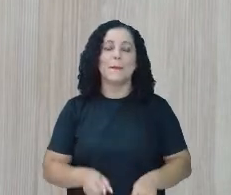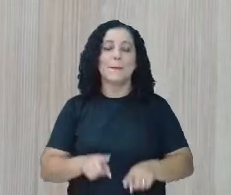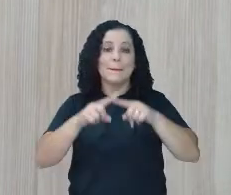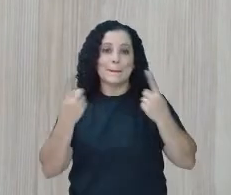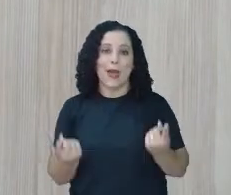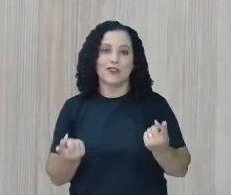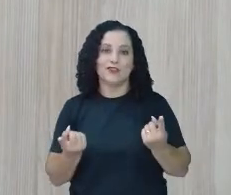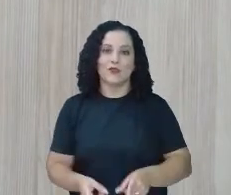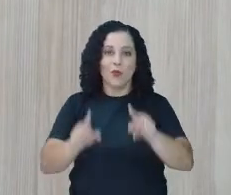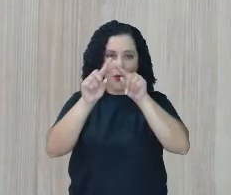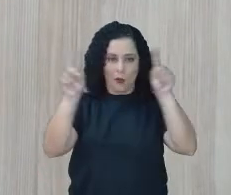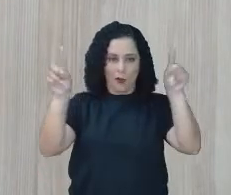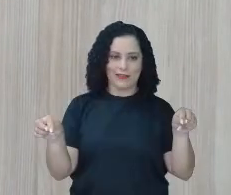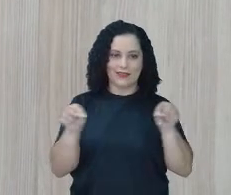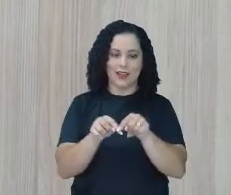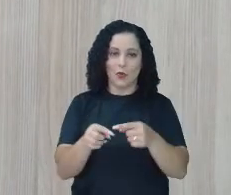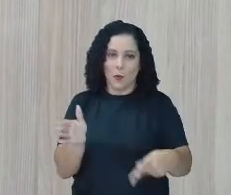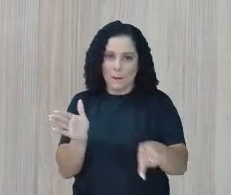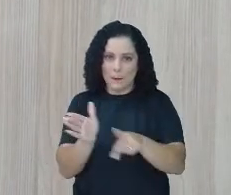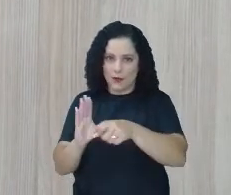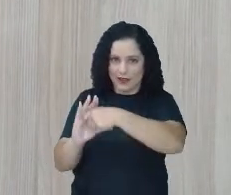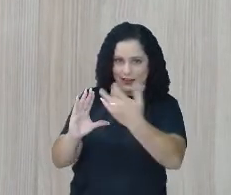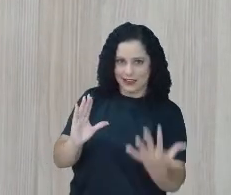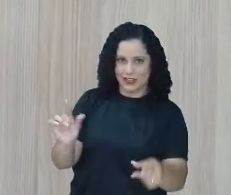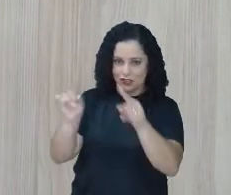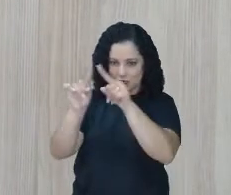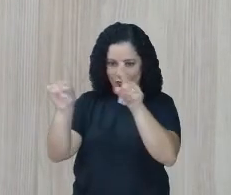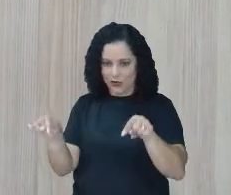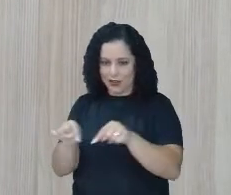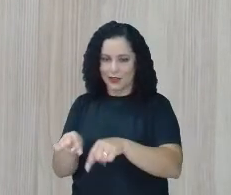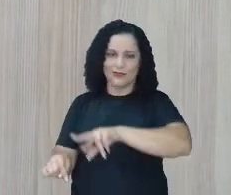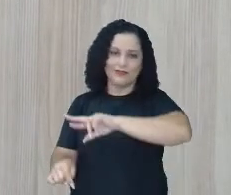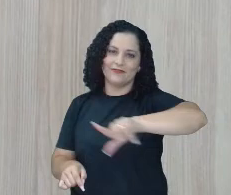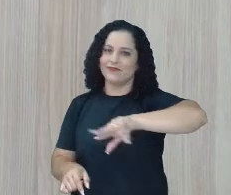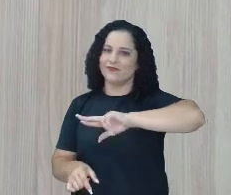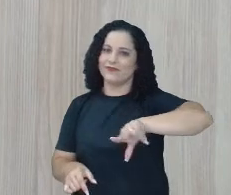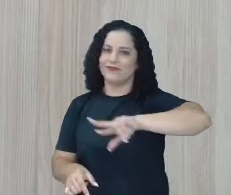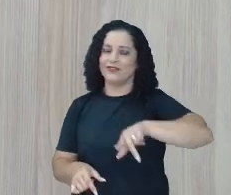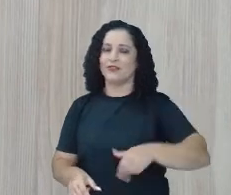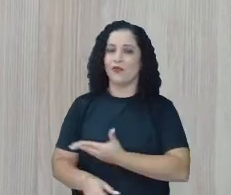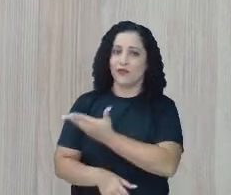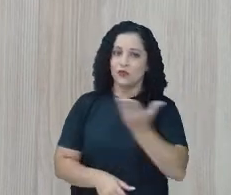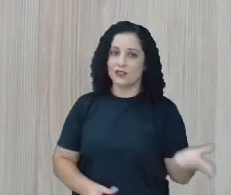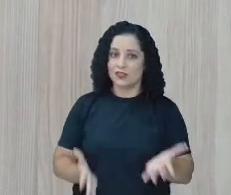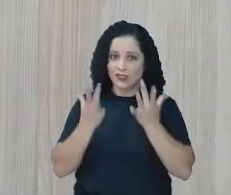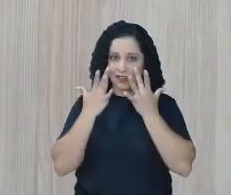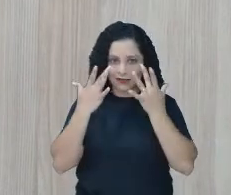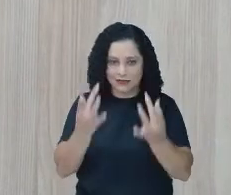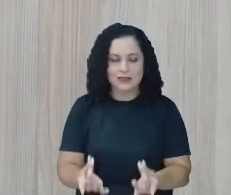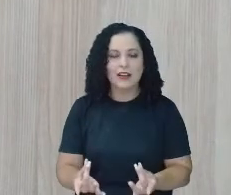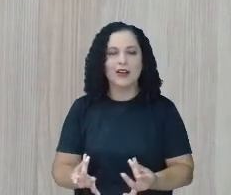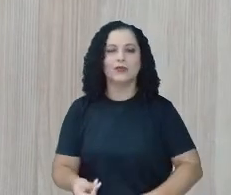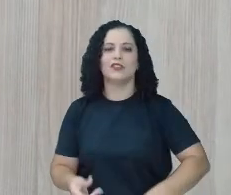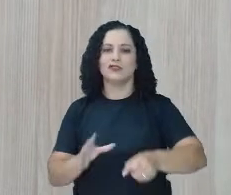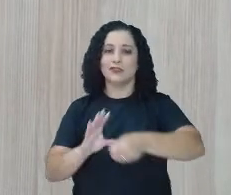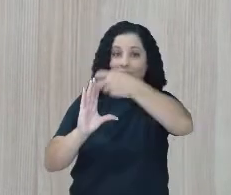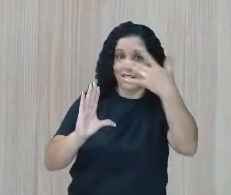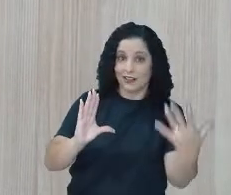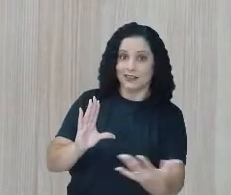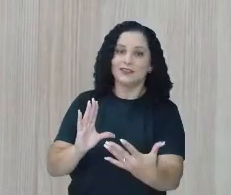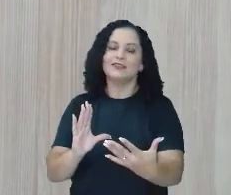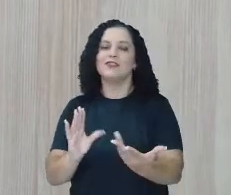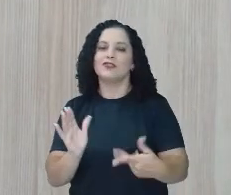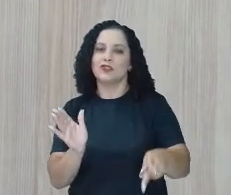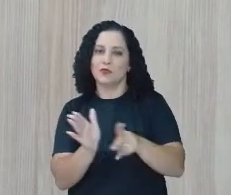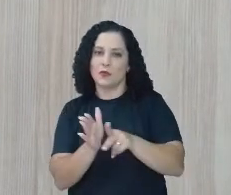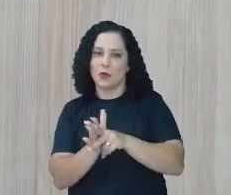ele não tem todas as propriedades do quadrado, certo? Então, fiquem ligadinhos aí nessa questão das propriedades, tá? Porque sempre a